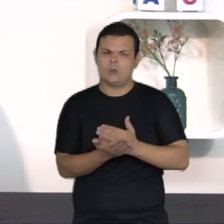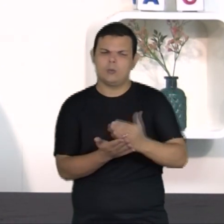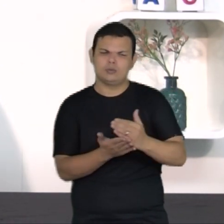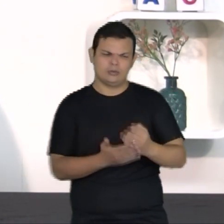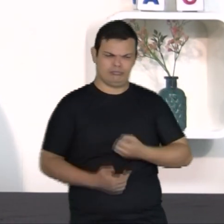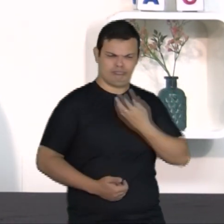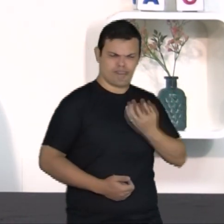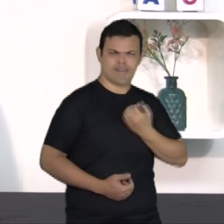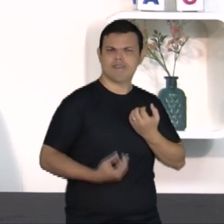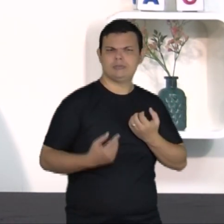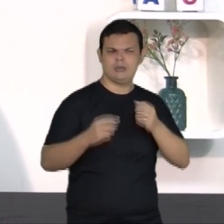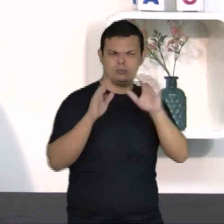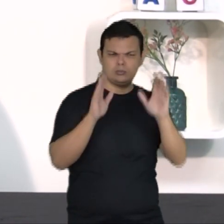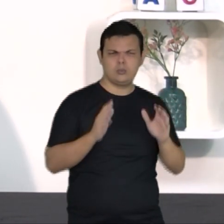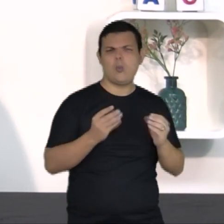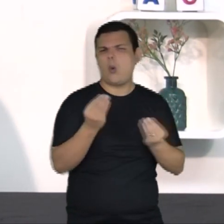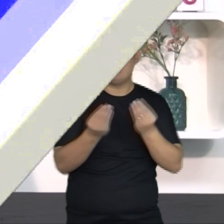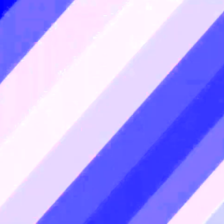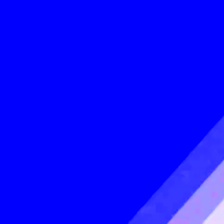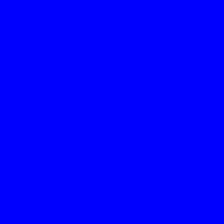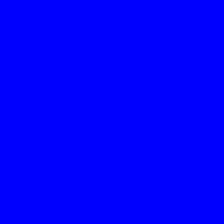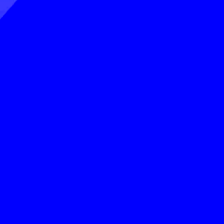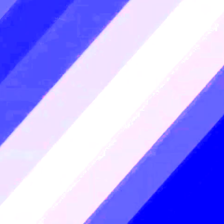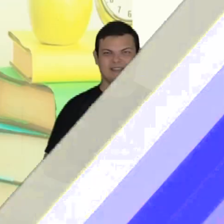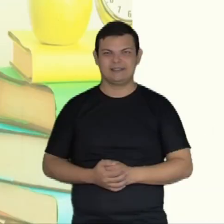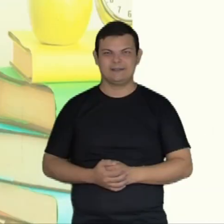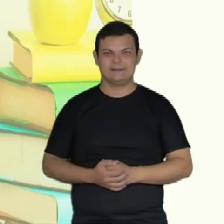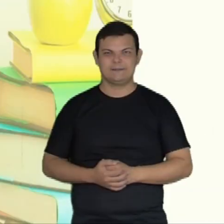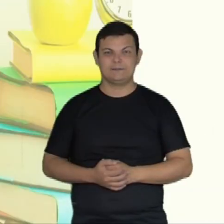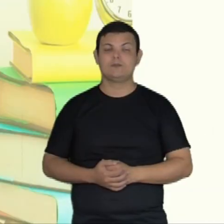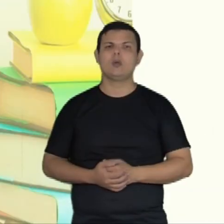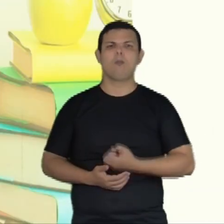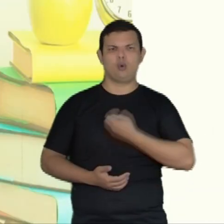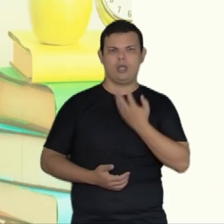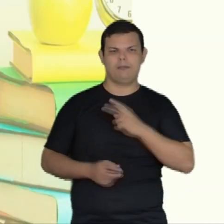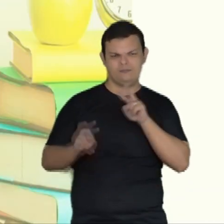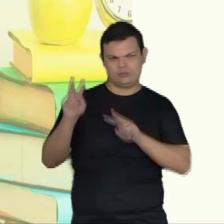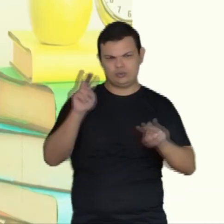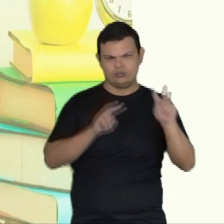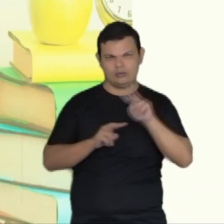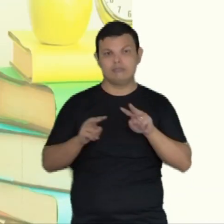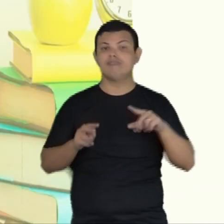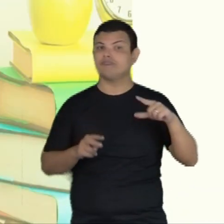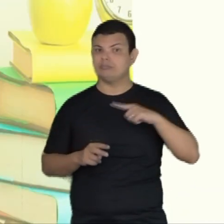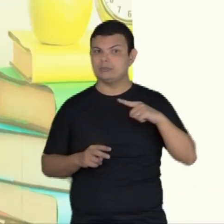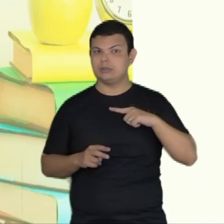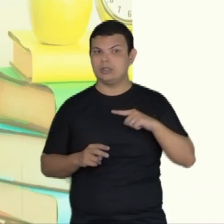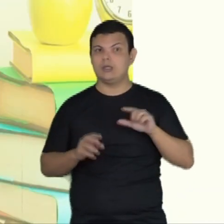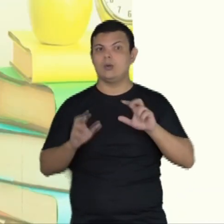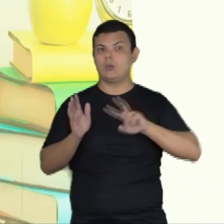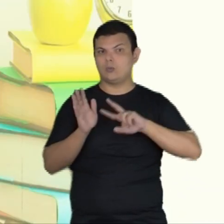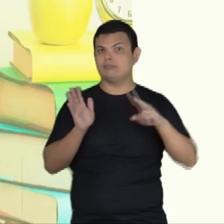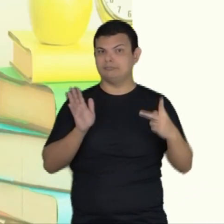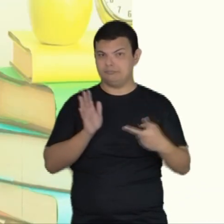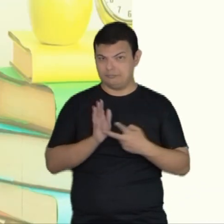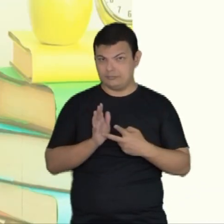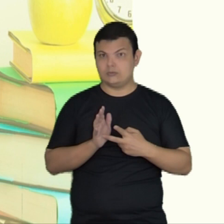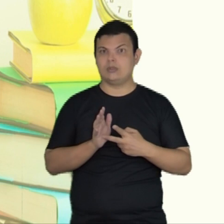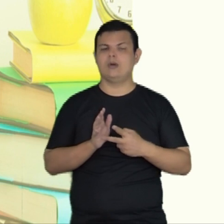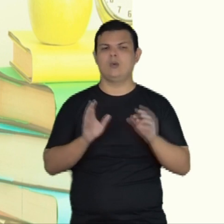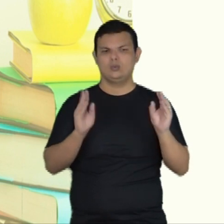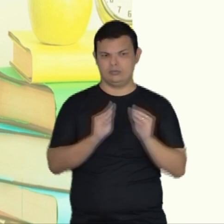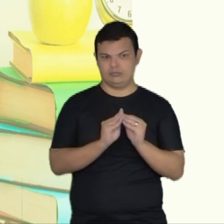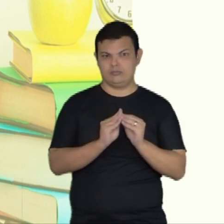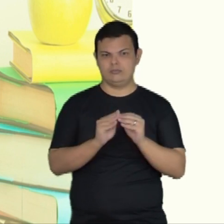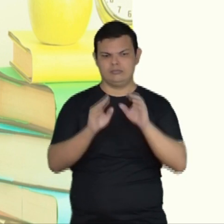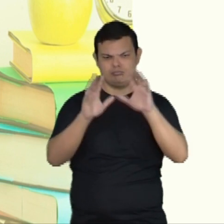desse estilo poético? Bora lá, me acompanhem aqui! O poema visual trabalha com o conceito de harmonia entre conteúdo e